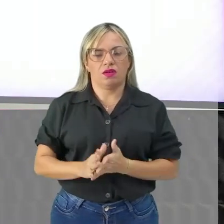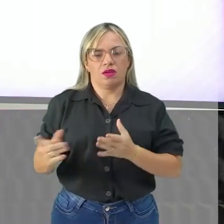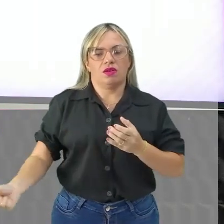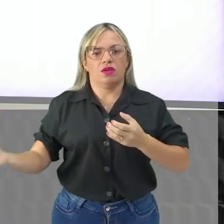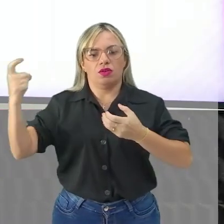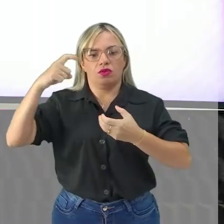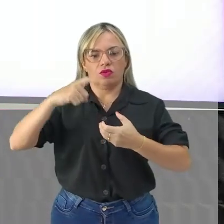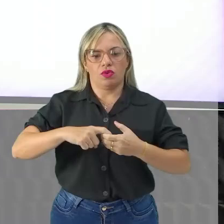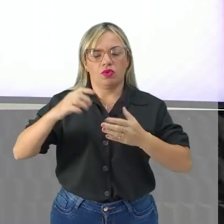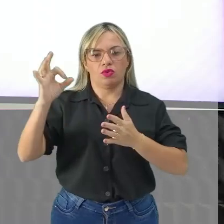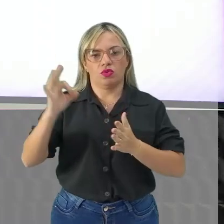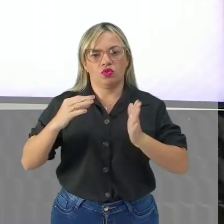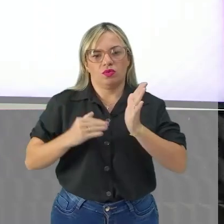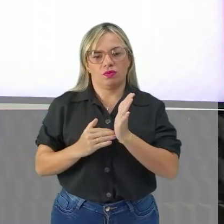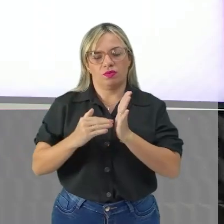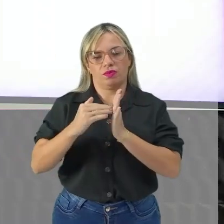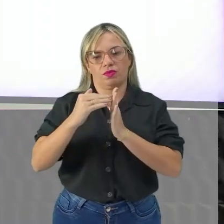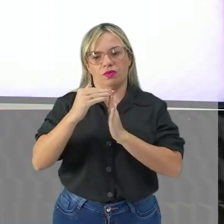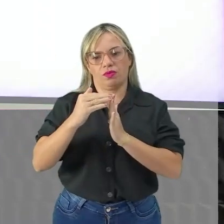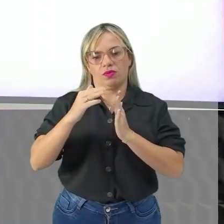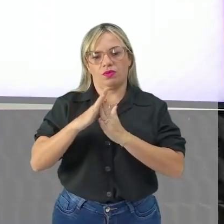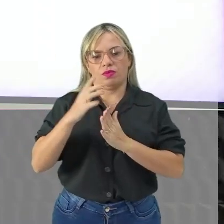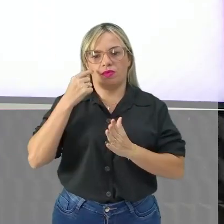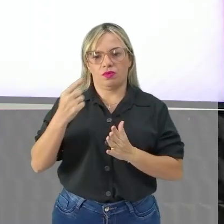reemergente, né? Então, assim, é uma